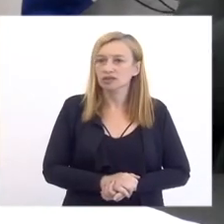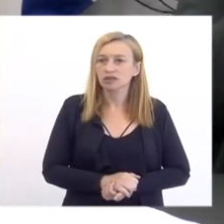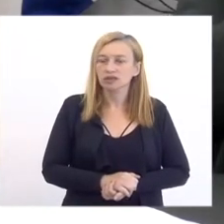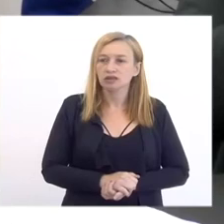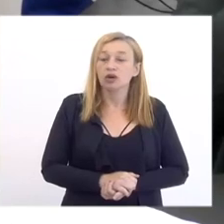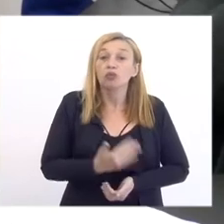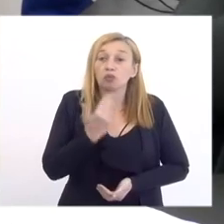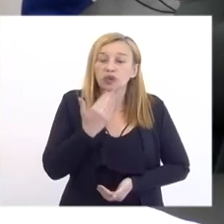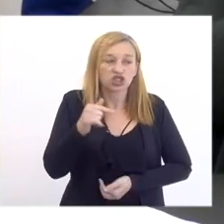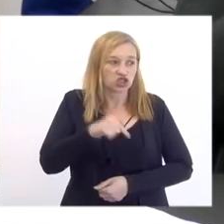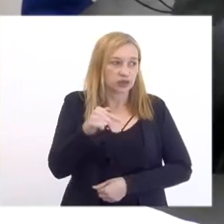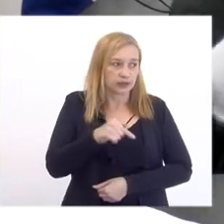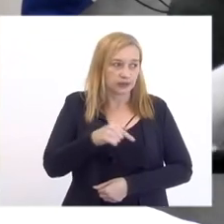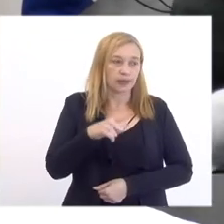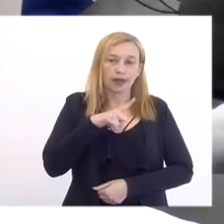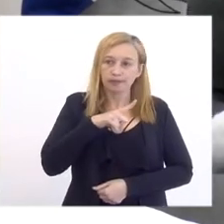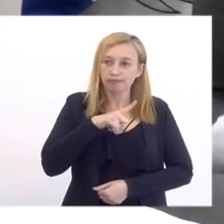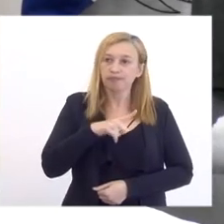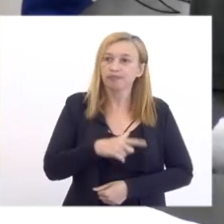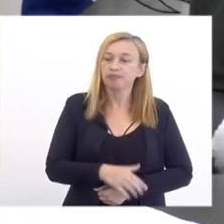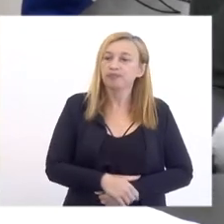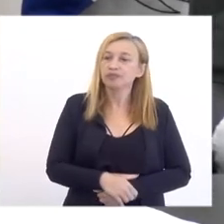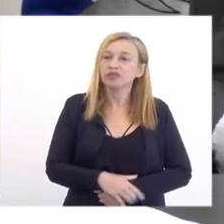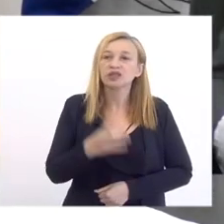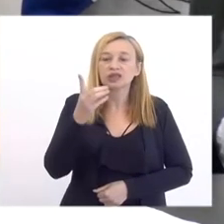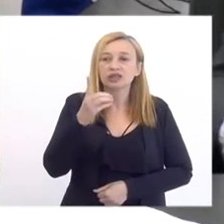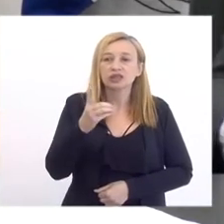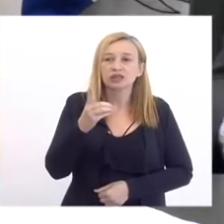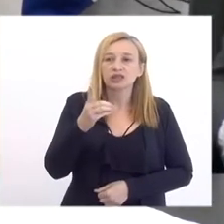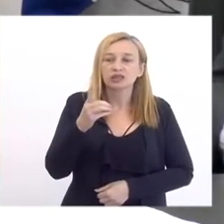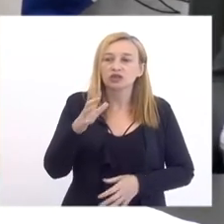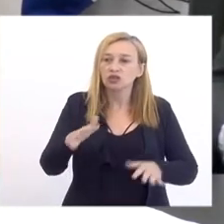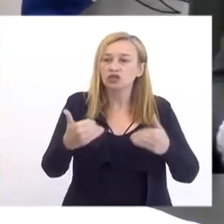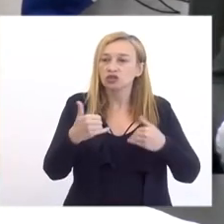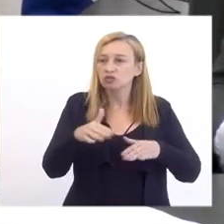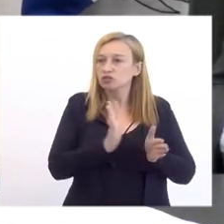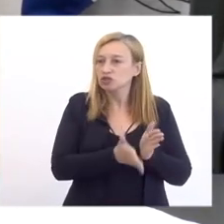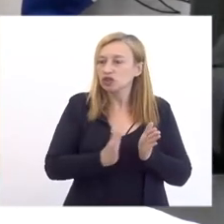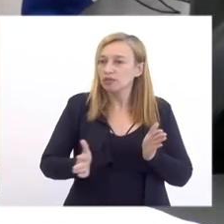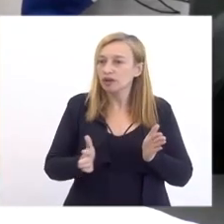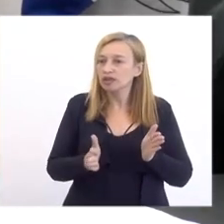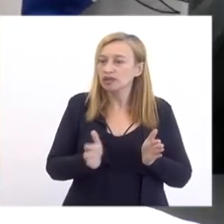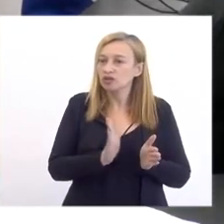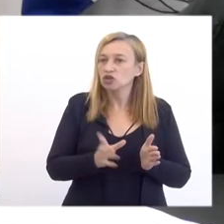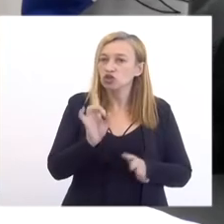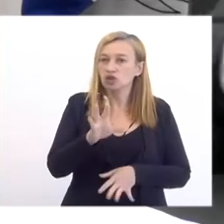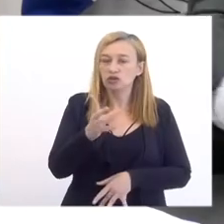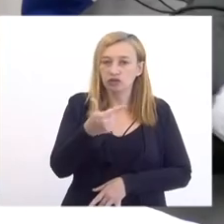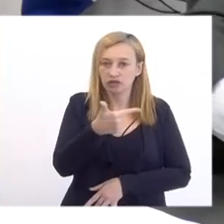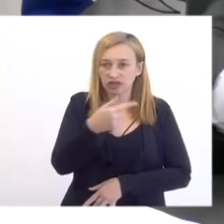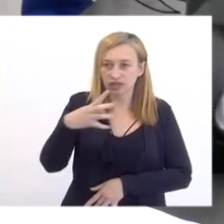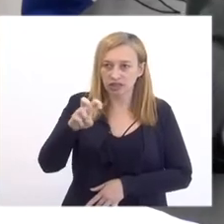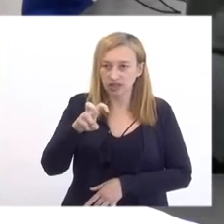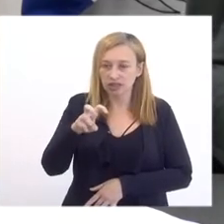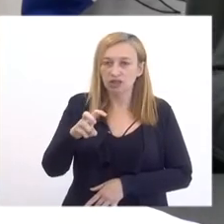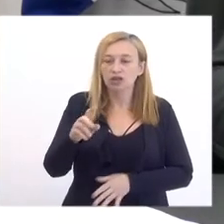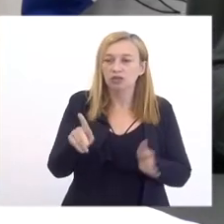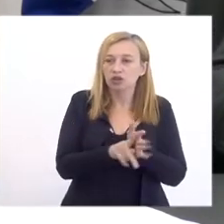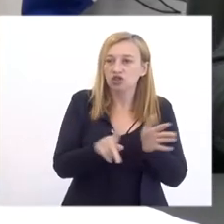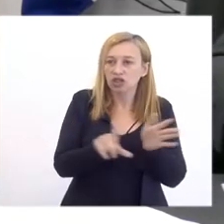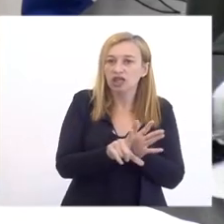Ah, tem um pedido aqui, ó. Deputado, então chamo os trabalhos à ordem, só o número 25. É o projeto de